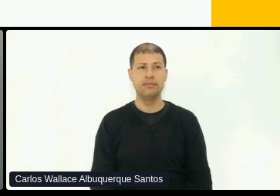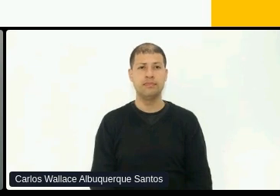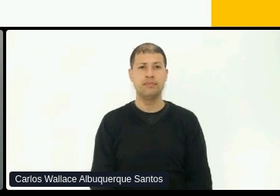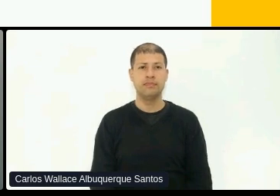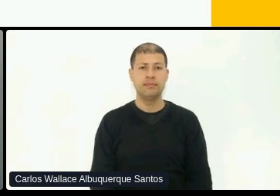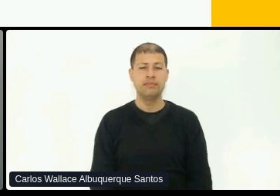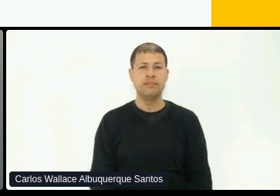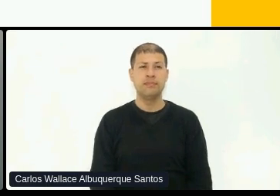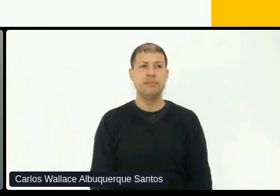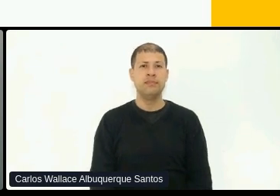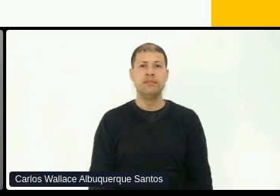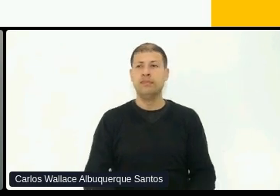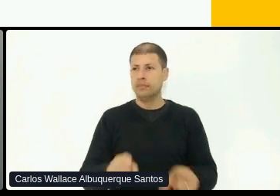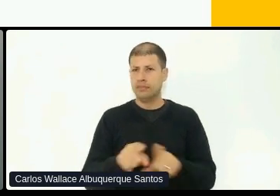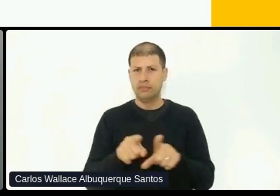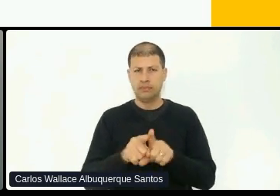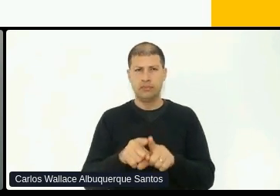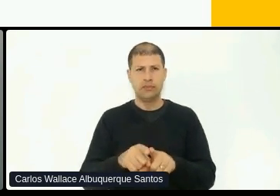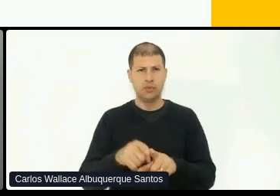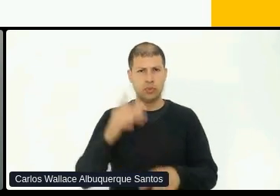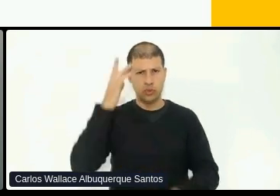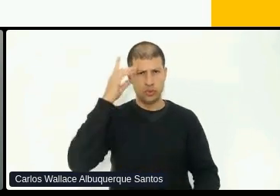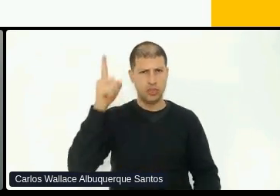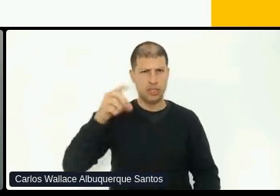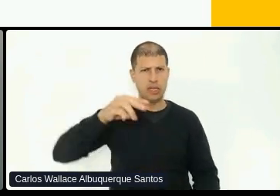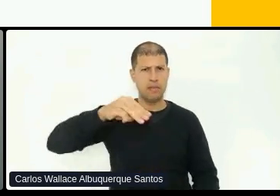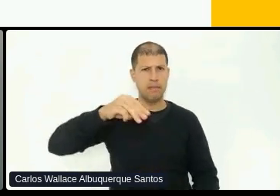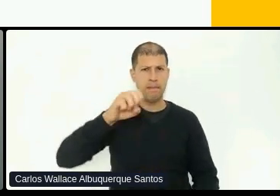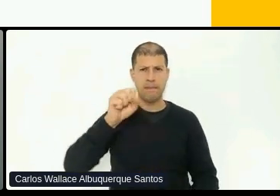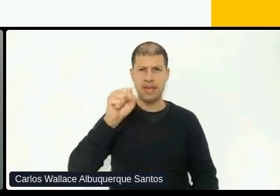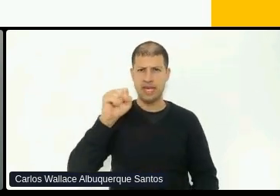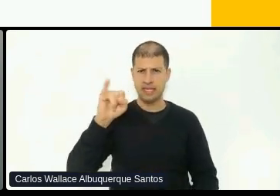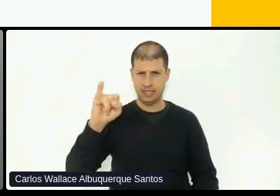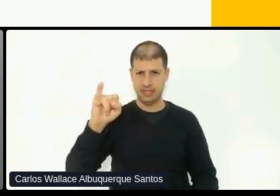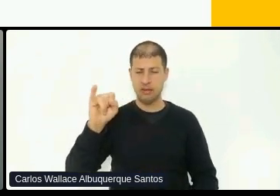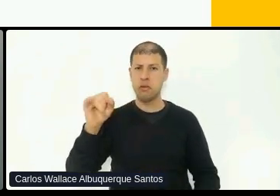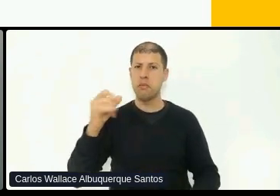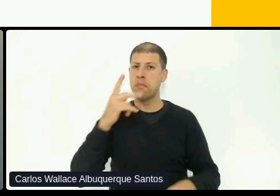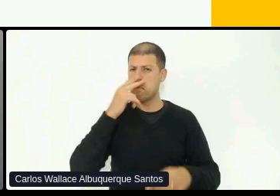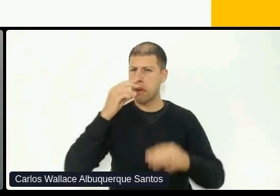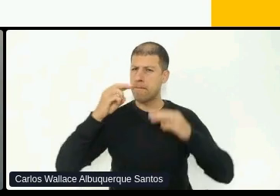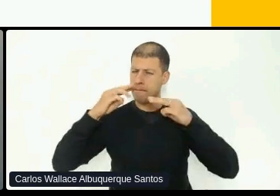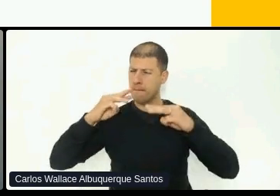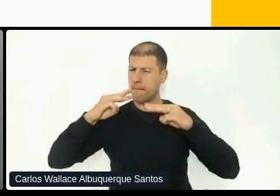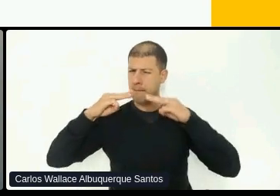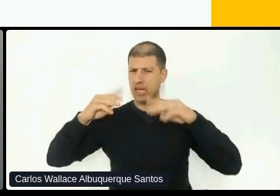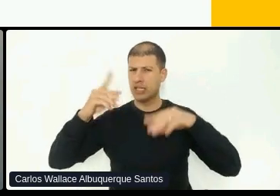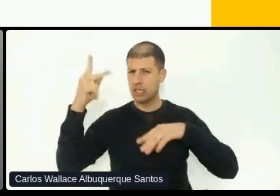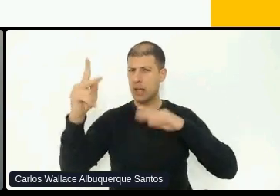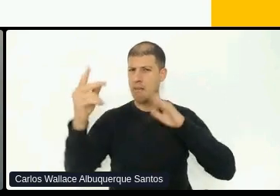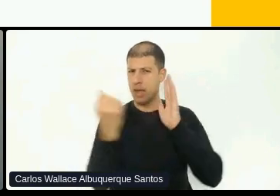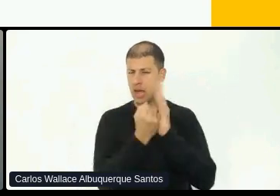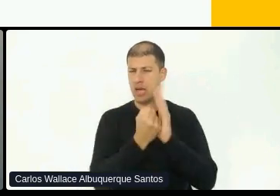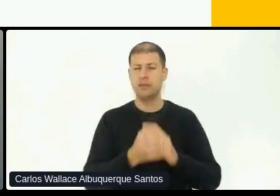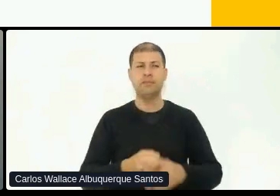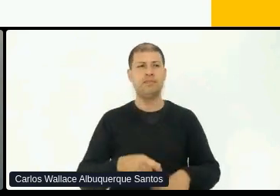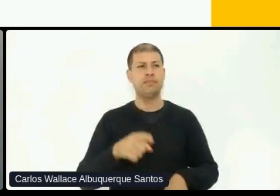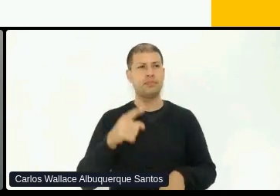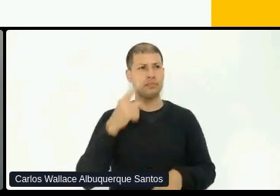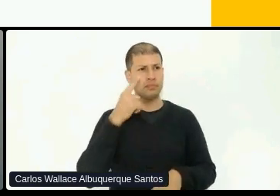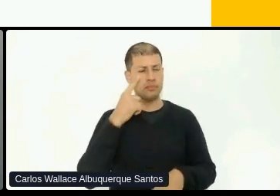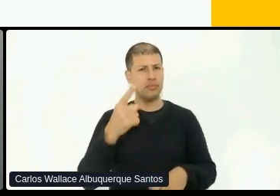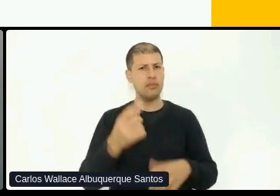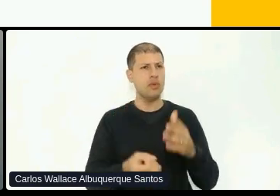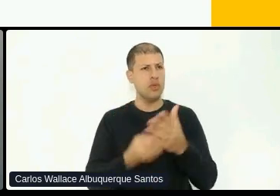Então, inclusive eu acho que até o Messi está sendo meio que um garoto propaganda dessa marca. Depois eu posso ver para vocês. Então, tá vendo? Eu crio